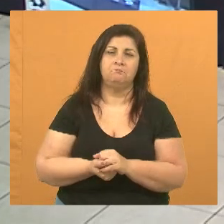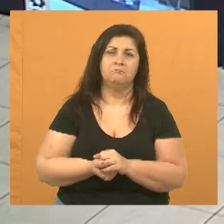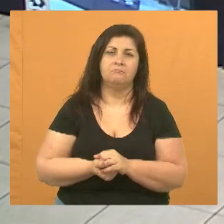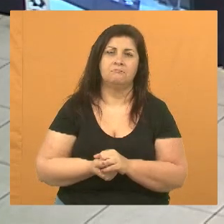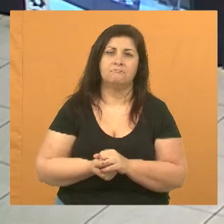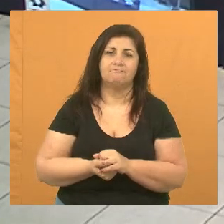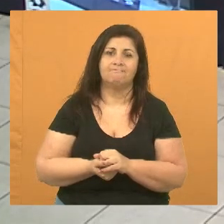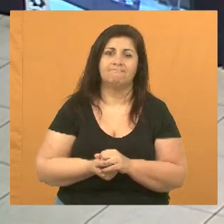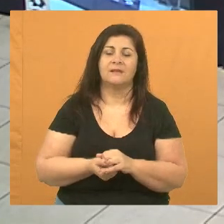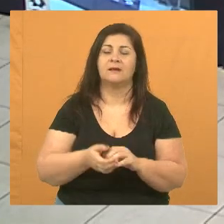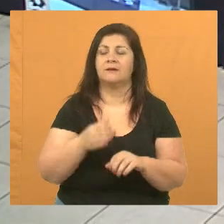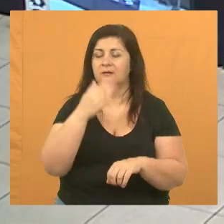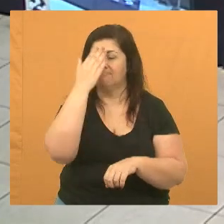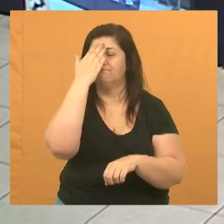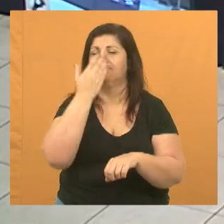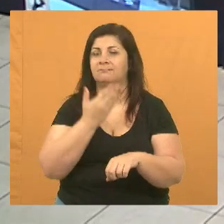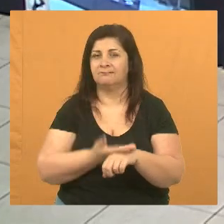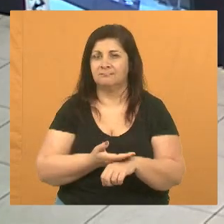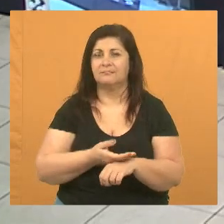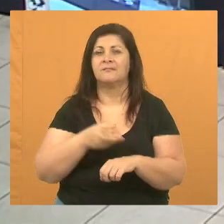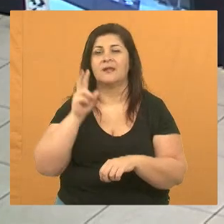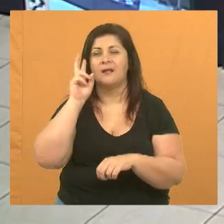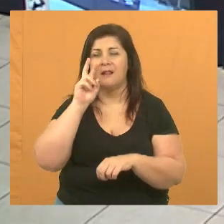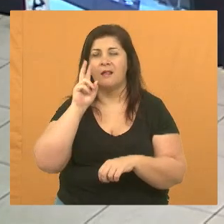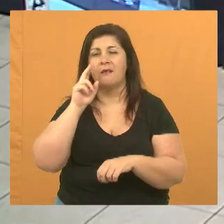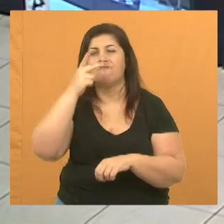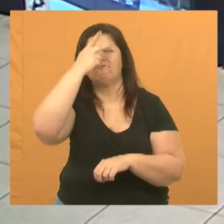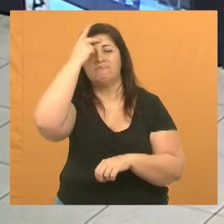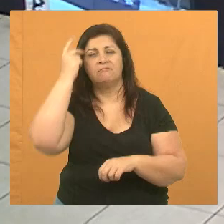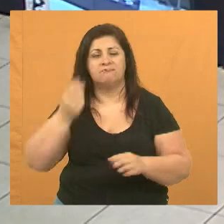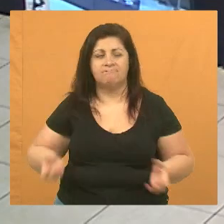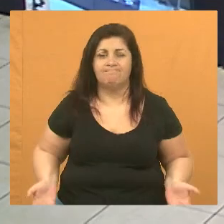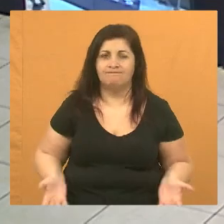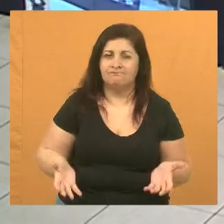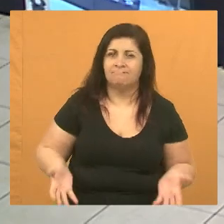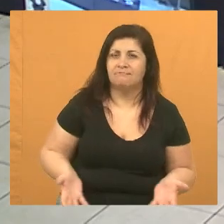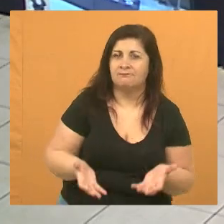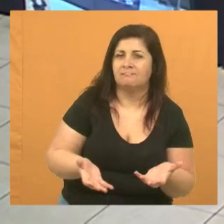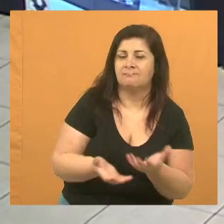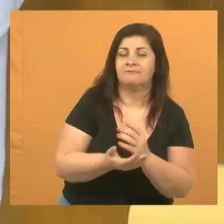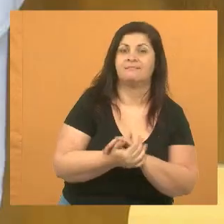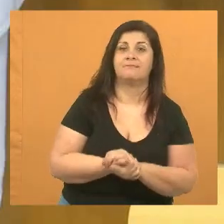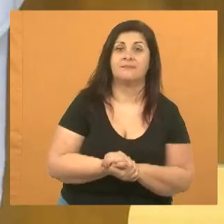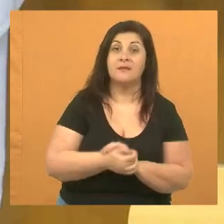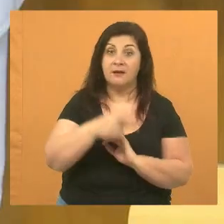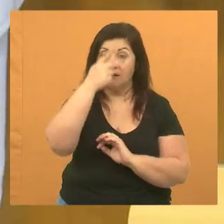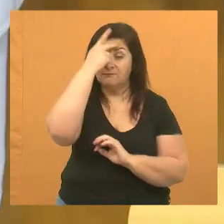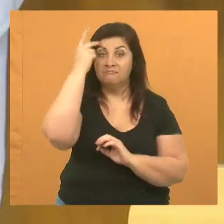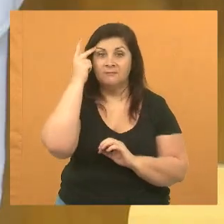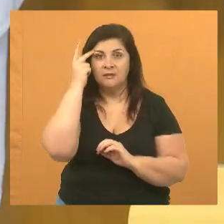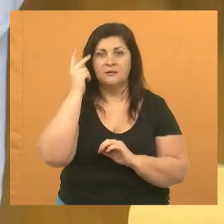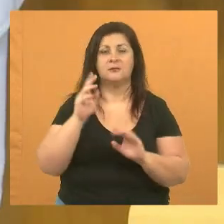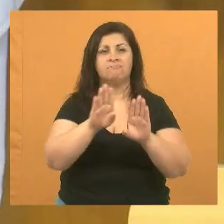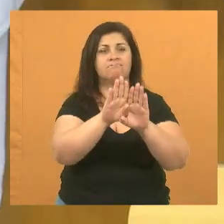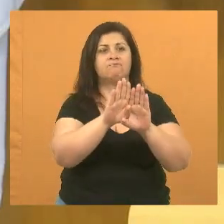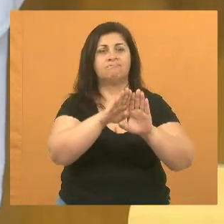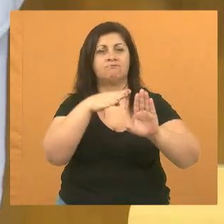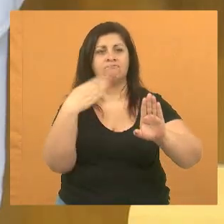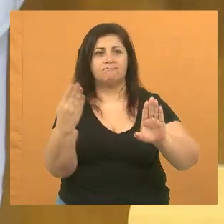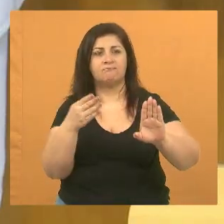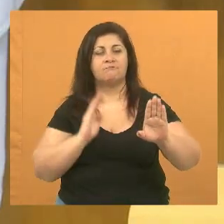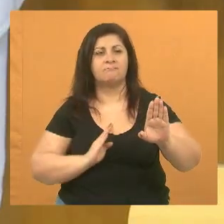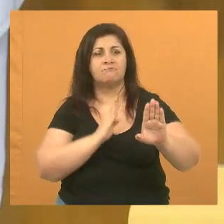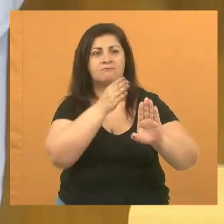com certeza vamos lembrar de pessoas que nos inspiraram muito. De pessoas que abriram as portas para que